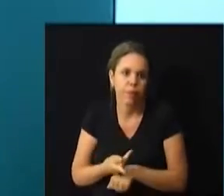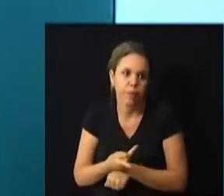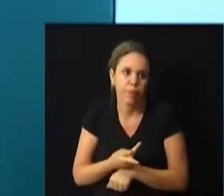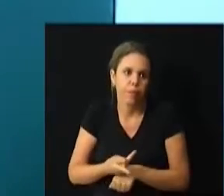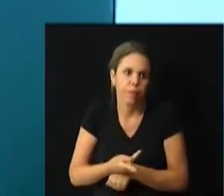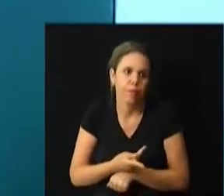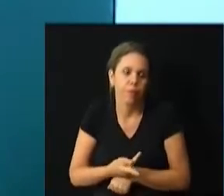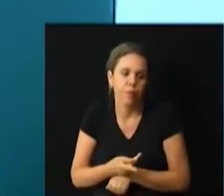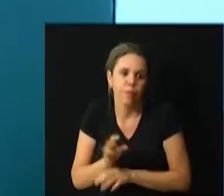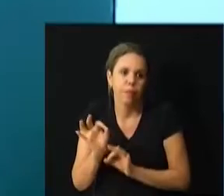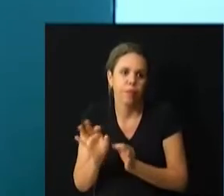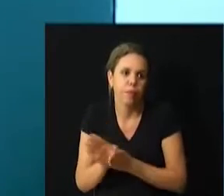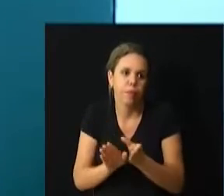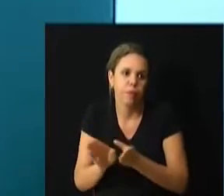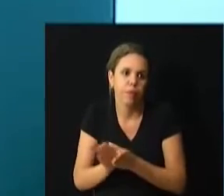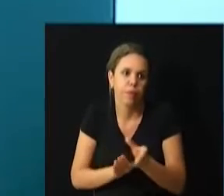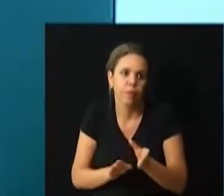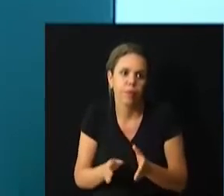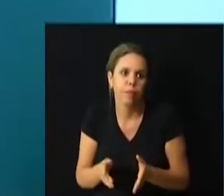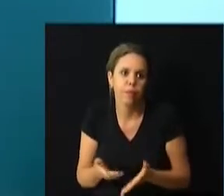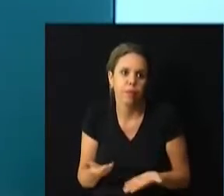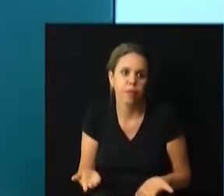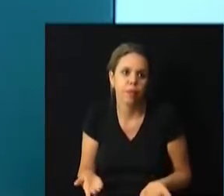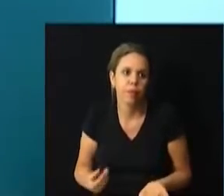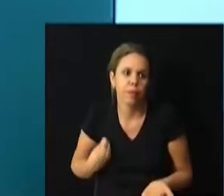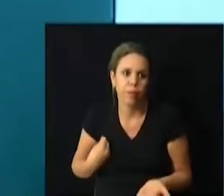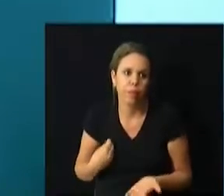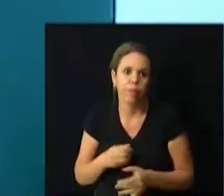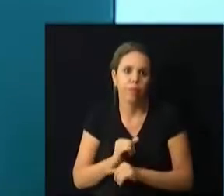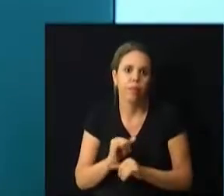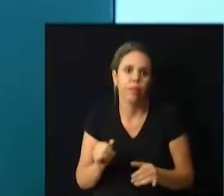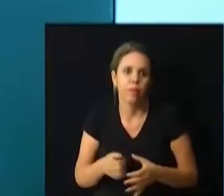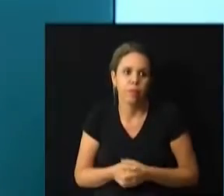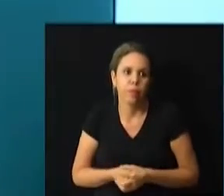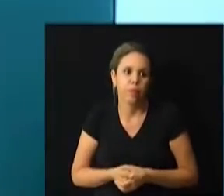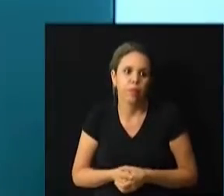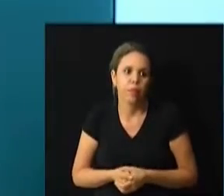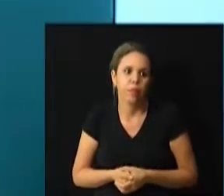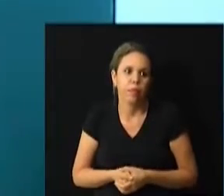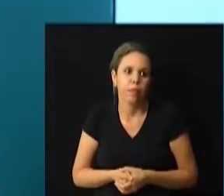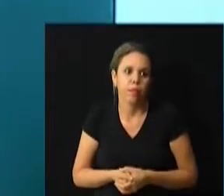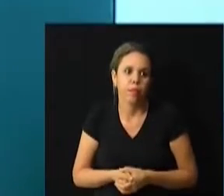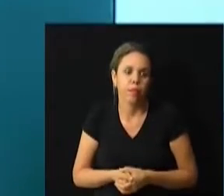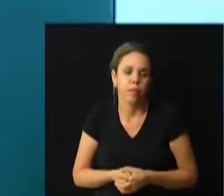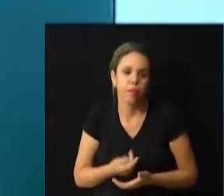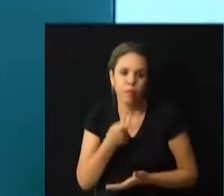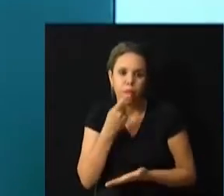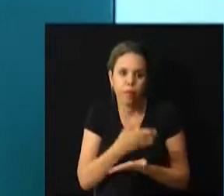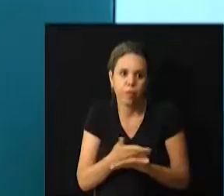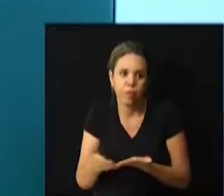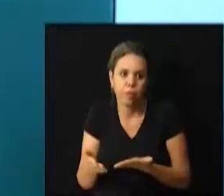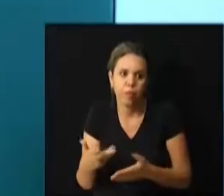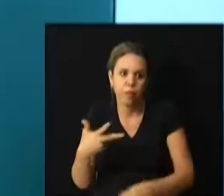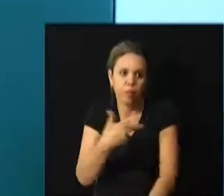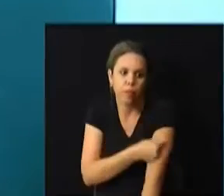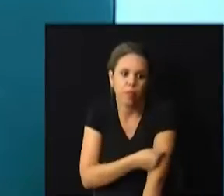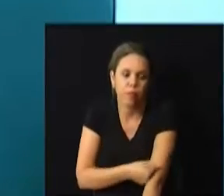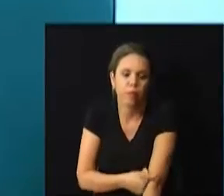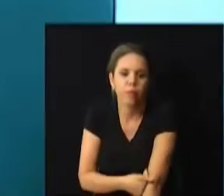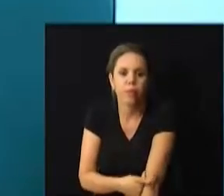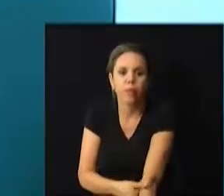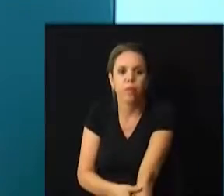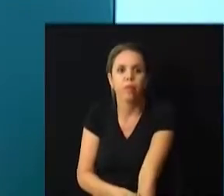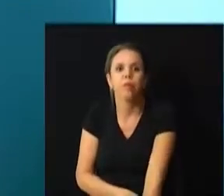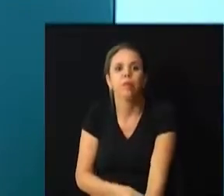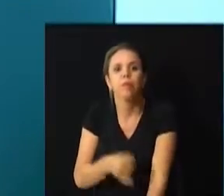que procurar se orientar. Isso aqui é uma orientação que nós estamos dando, né? Tá? Que eu falei no começo, uma espécie de